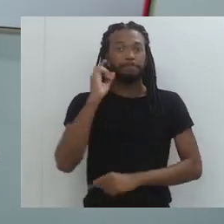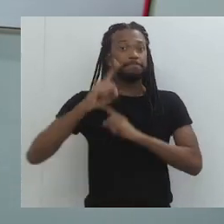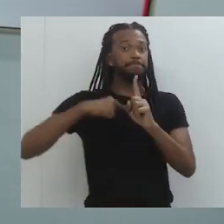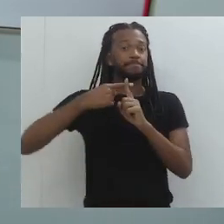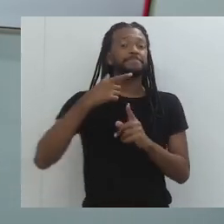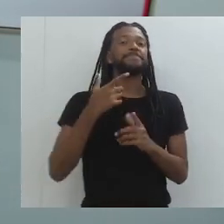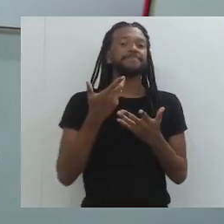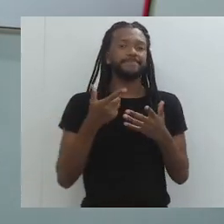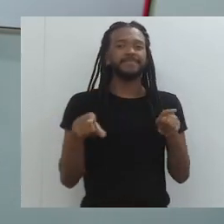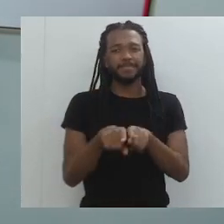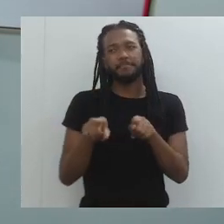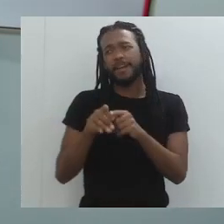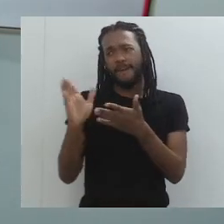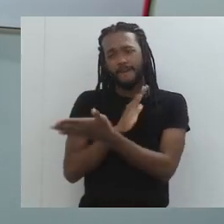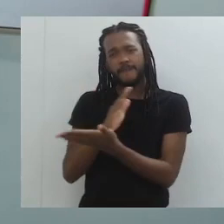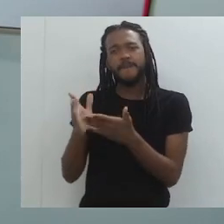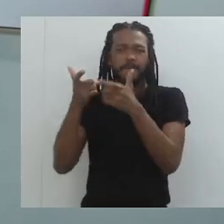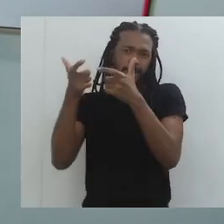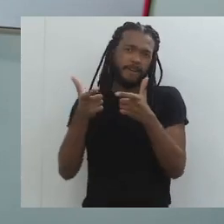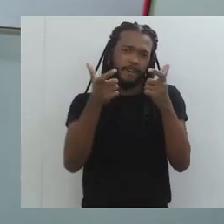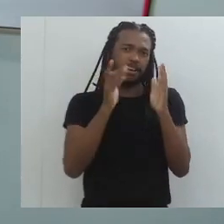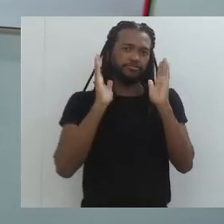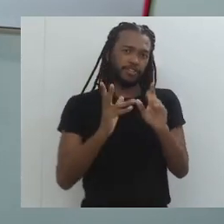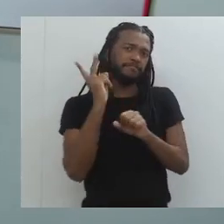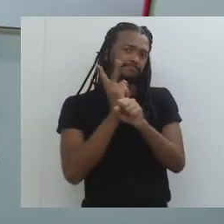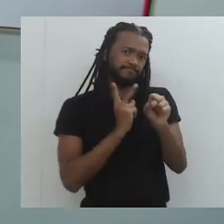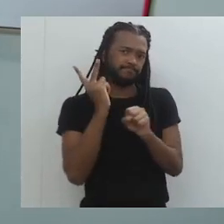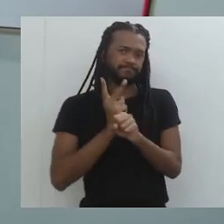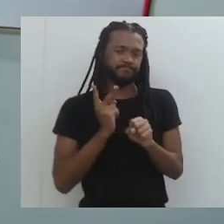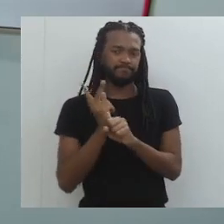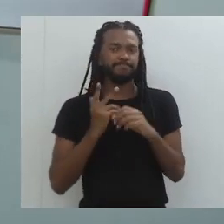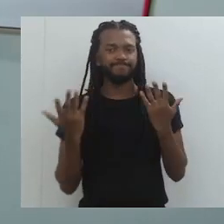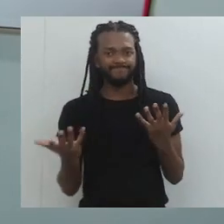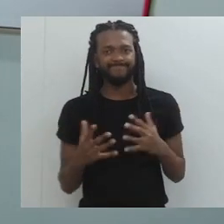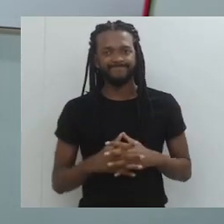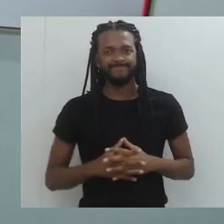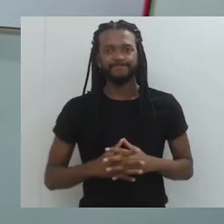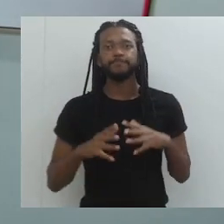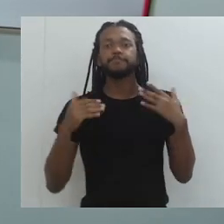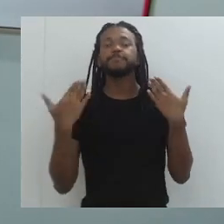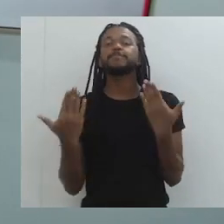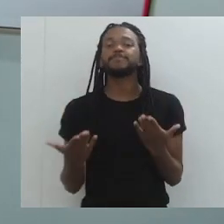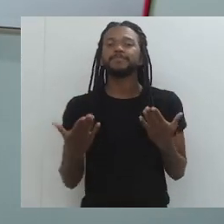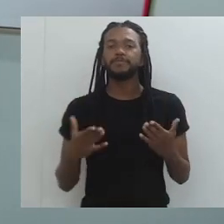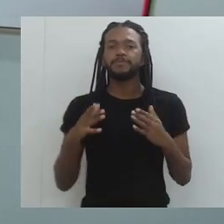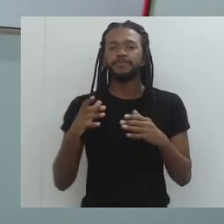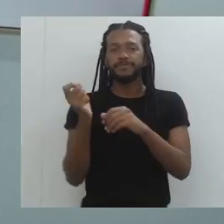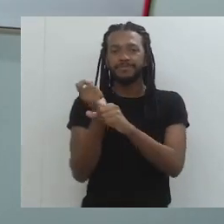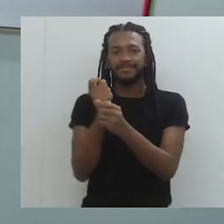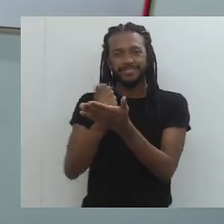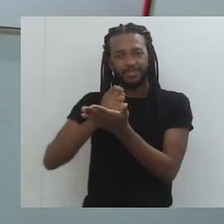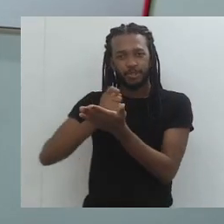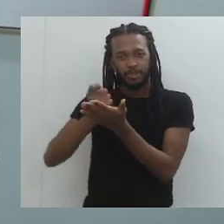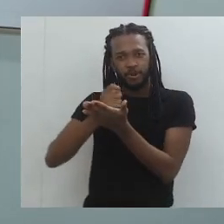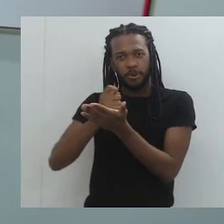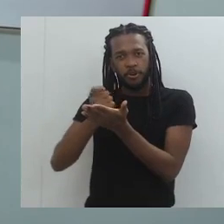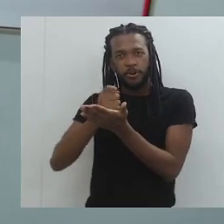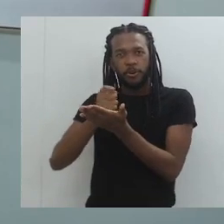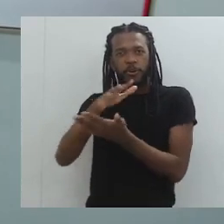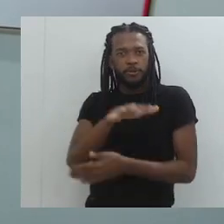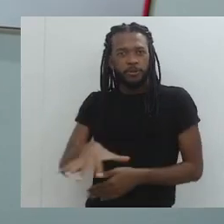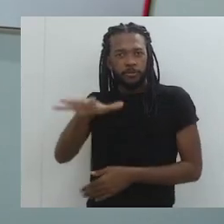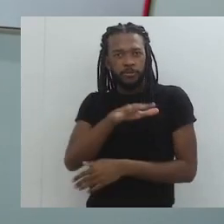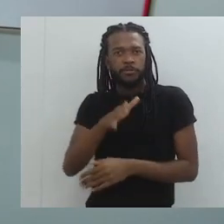De alguns locais. E aí, esses jogos populares, eles também, eles